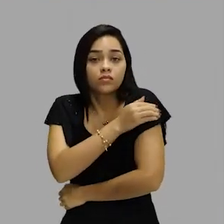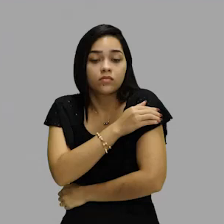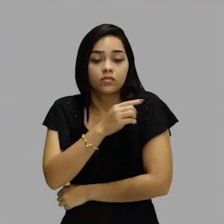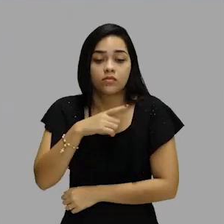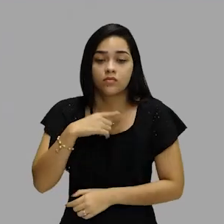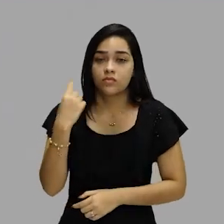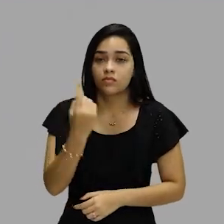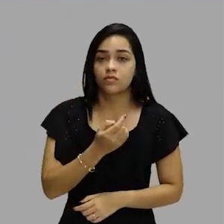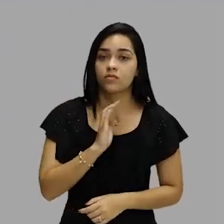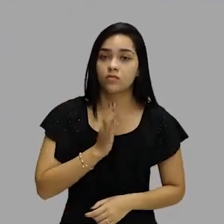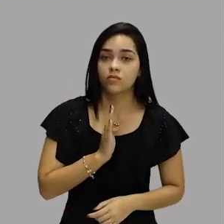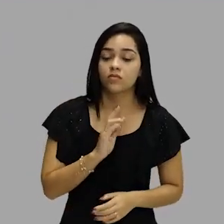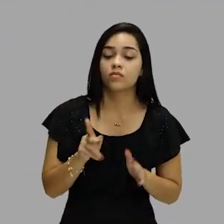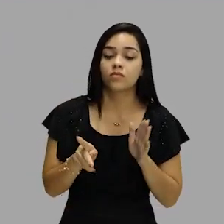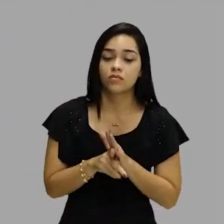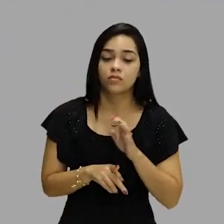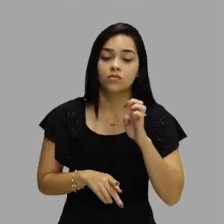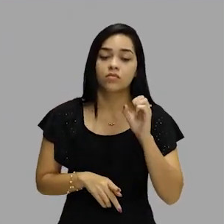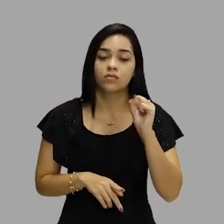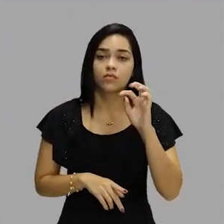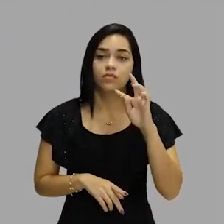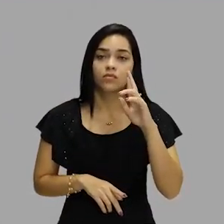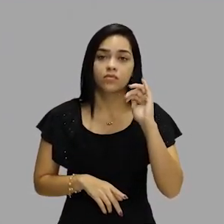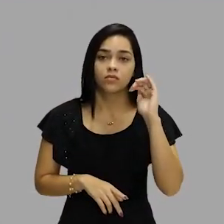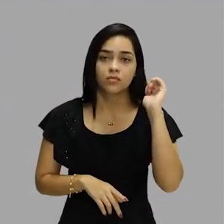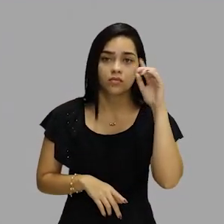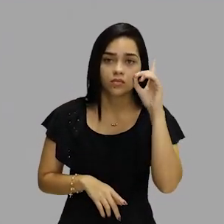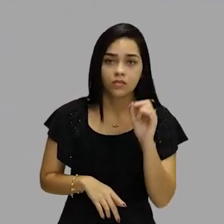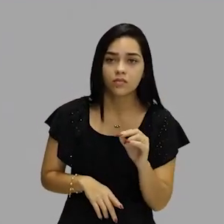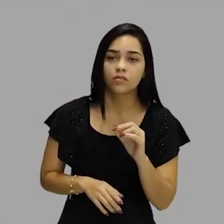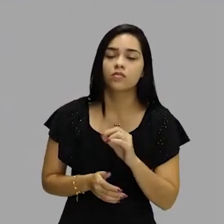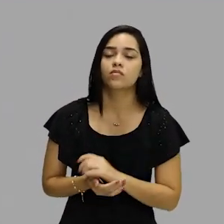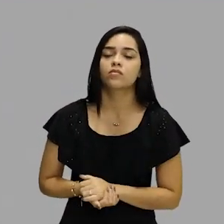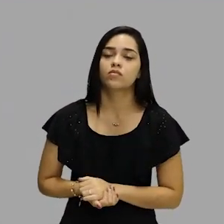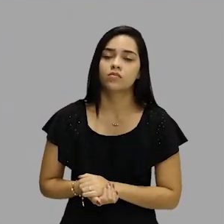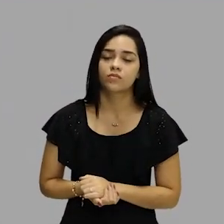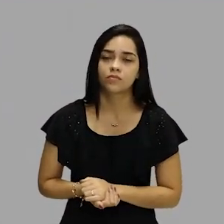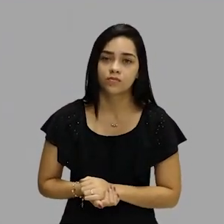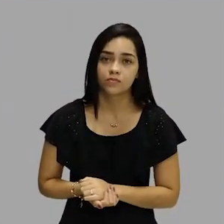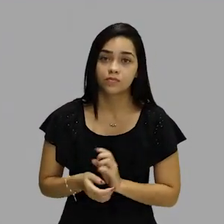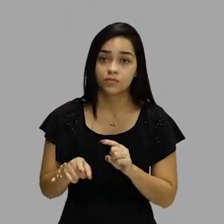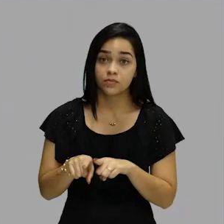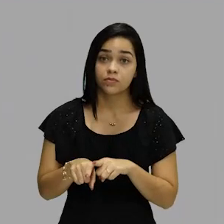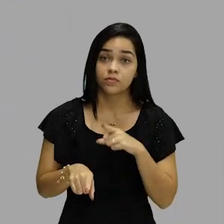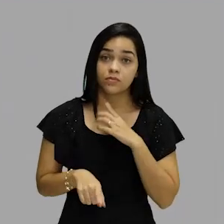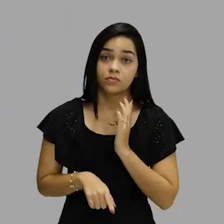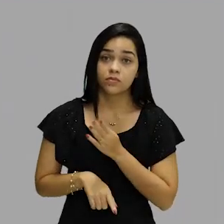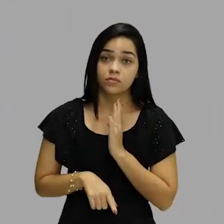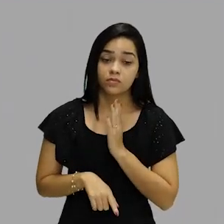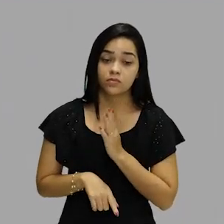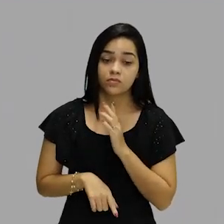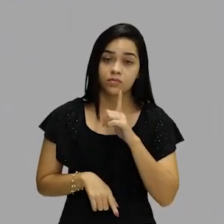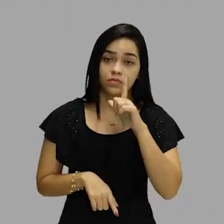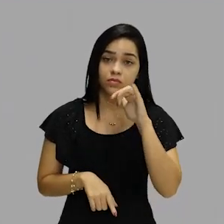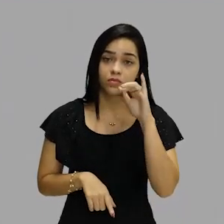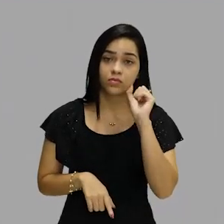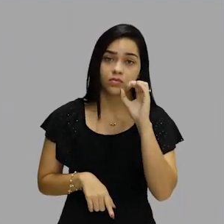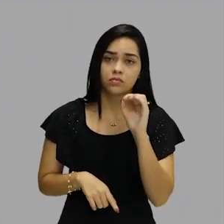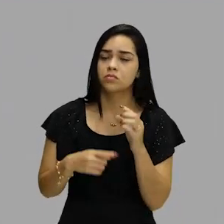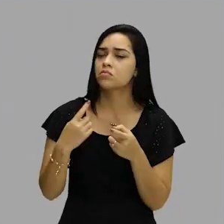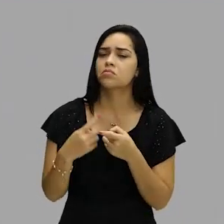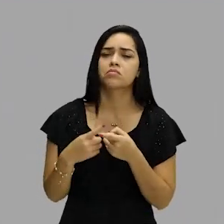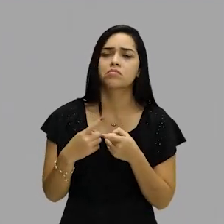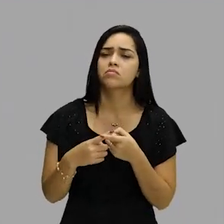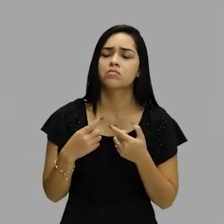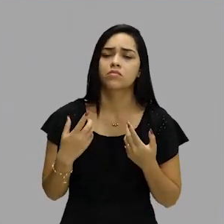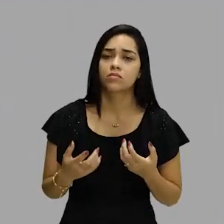músculo do nosso coração é estriado também, ok? E tem o tecido muscular liso. Por que é